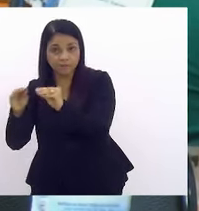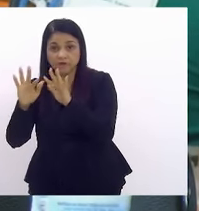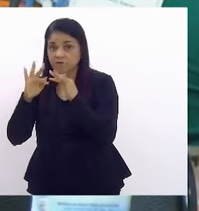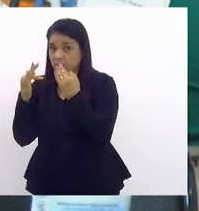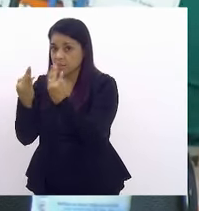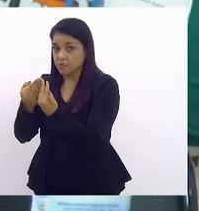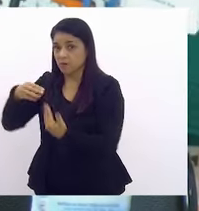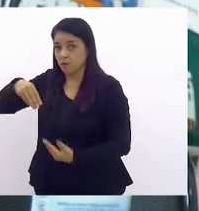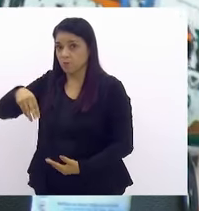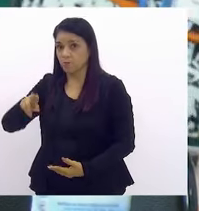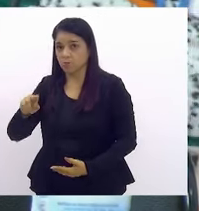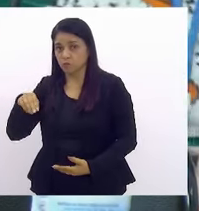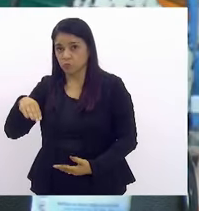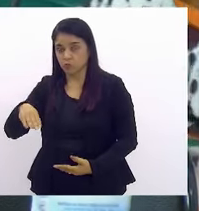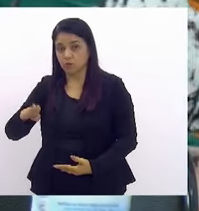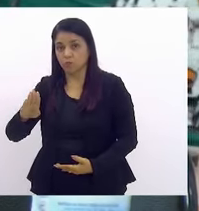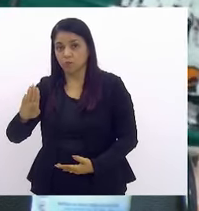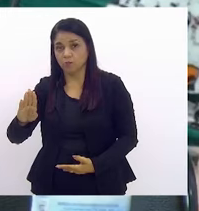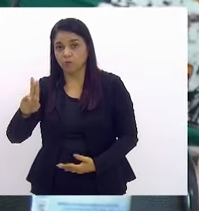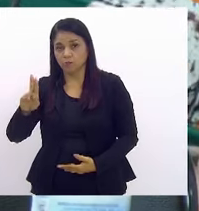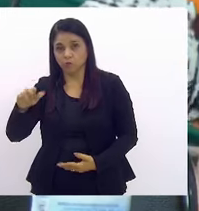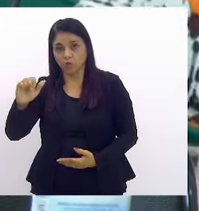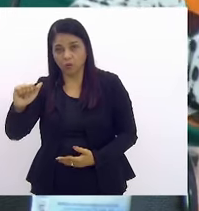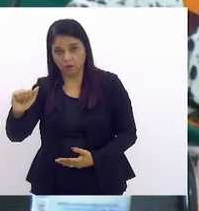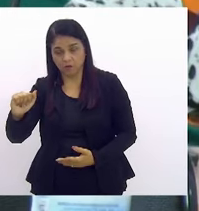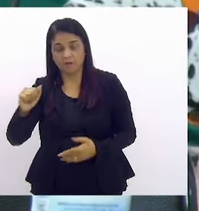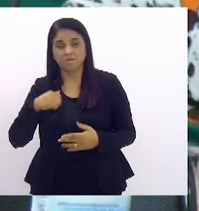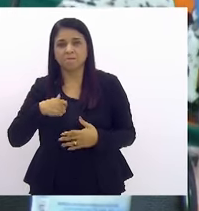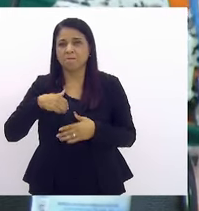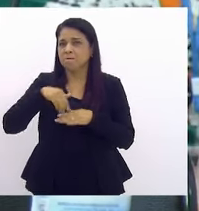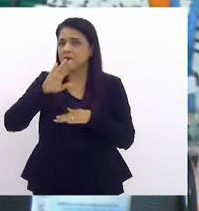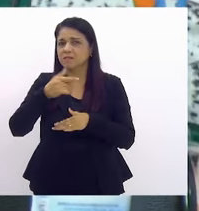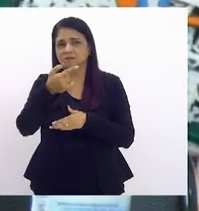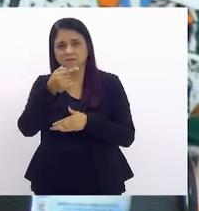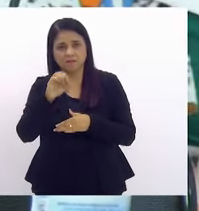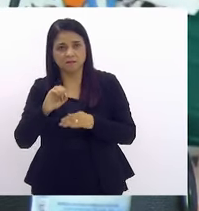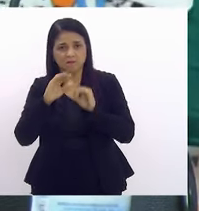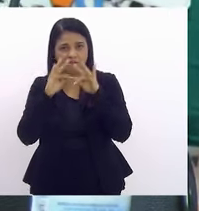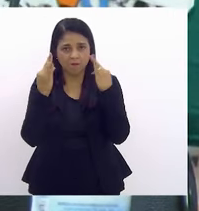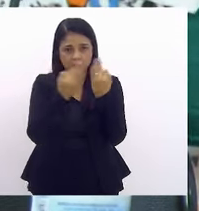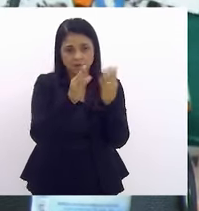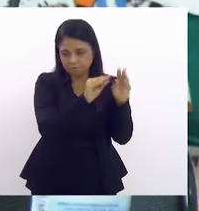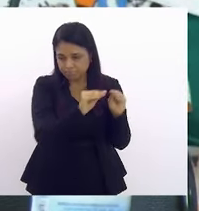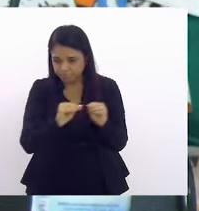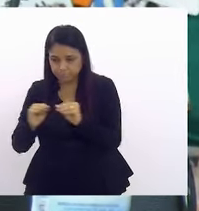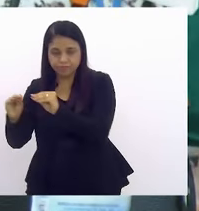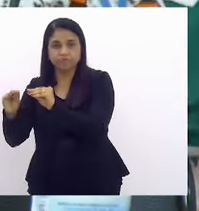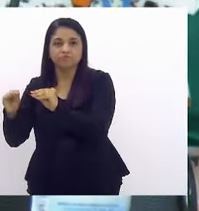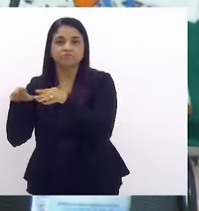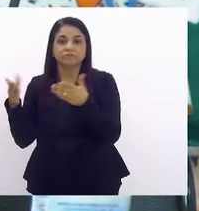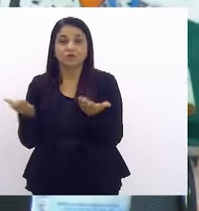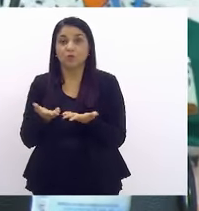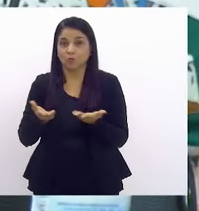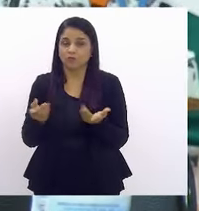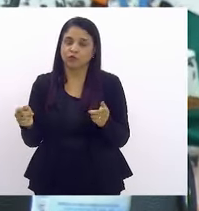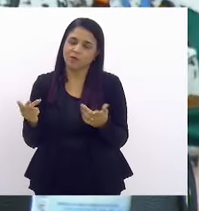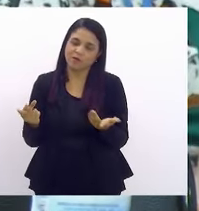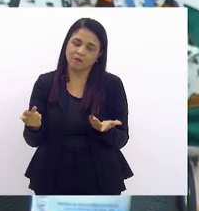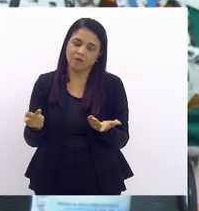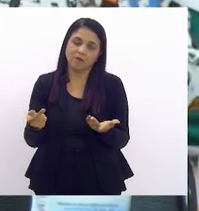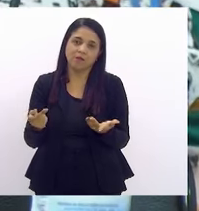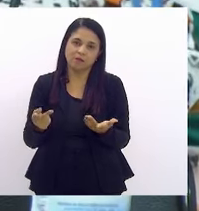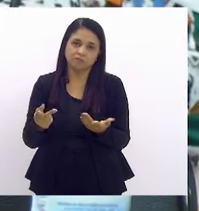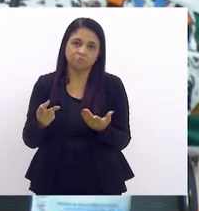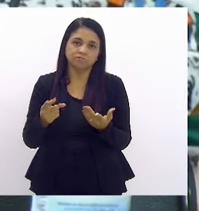no centro da cidade, já foram mais de 70 famílias realocadas, né? Hoje, inclusive, aconteceu um processo